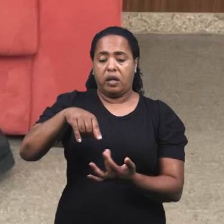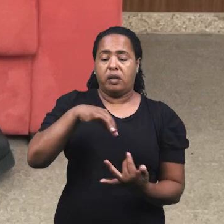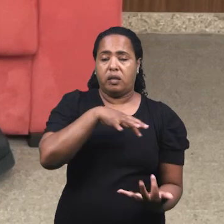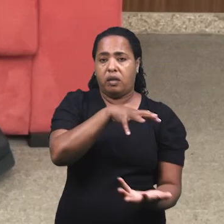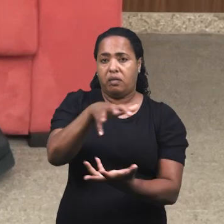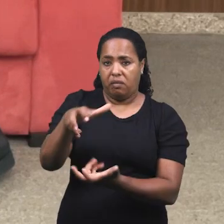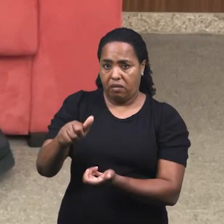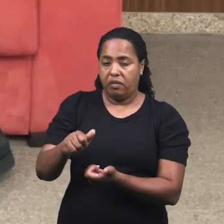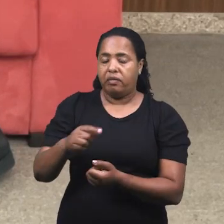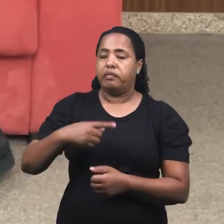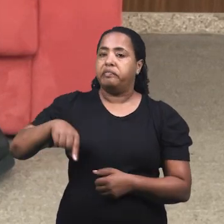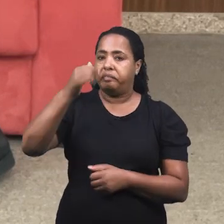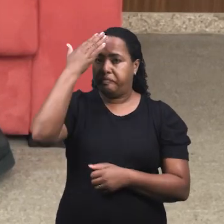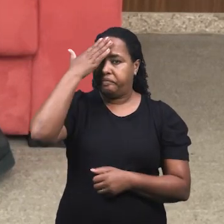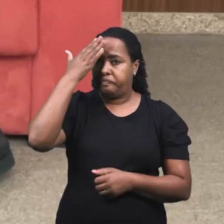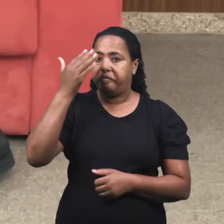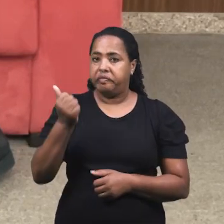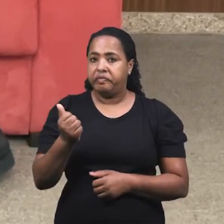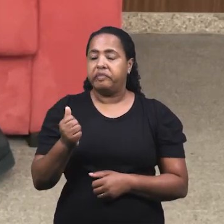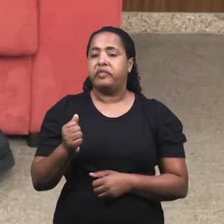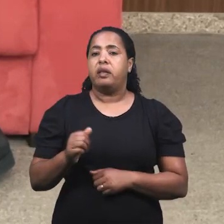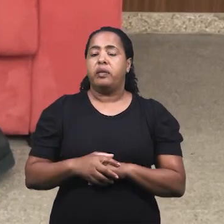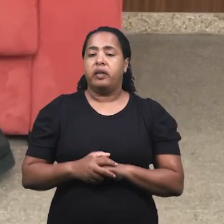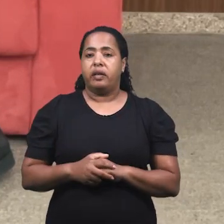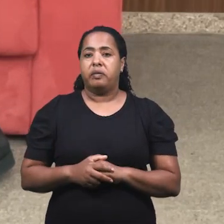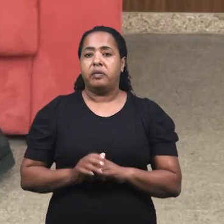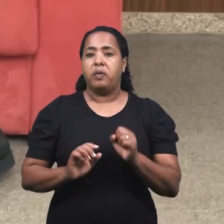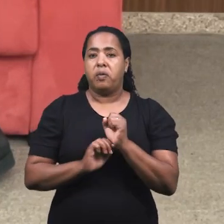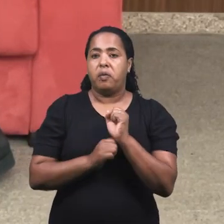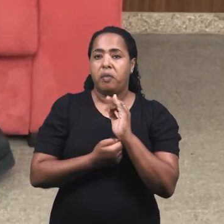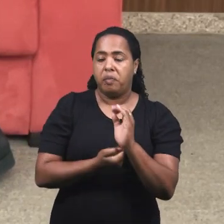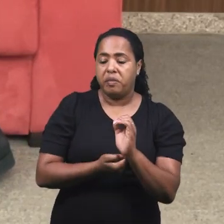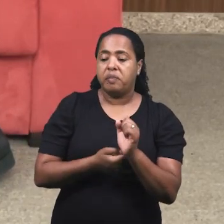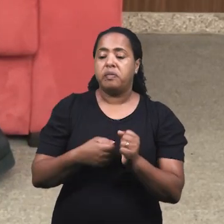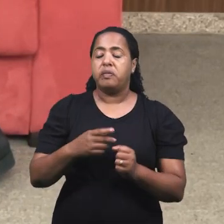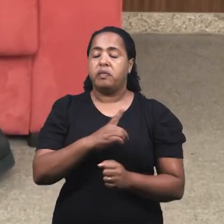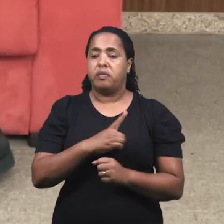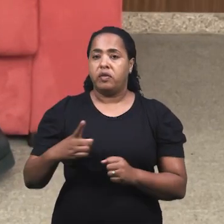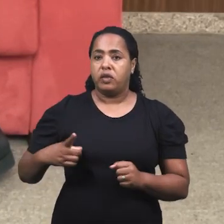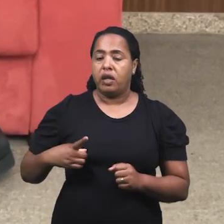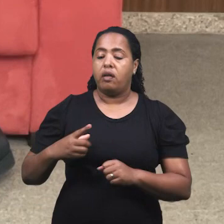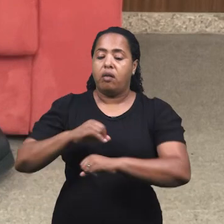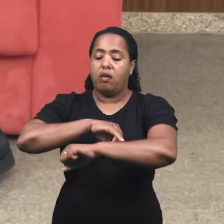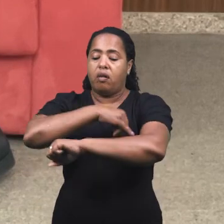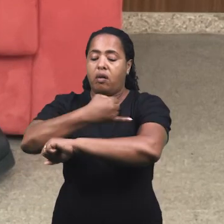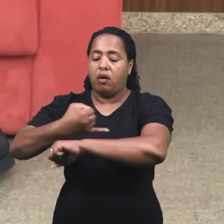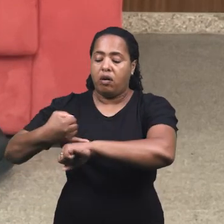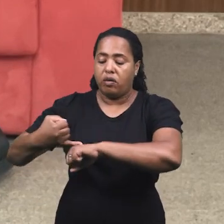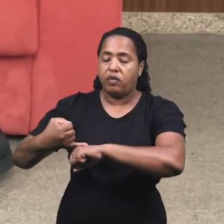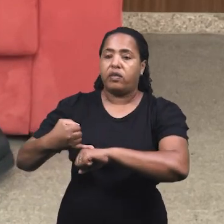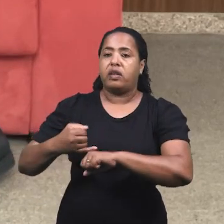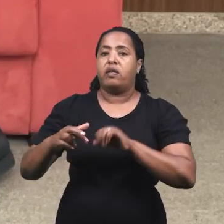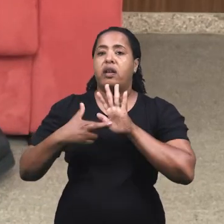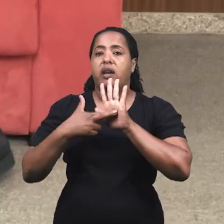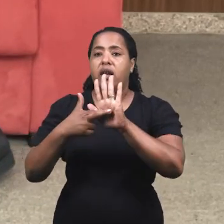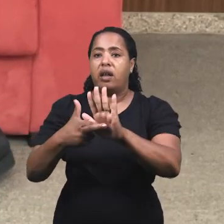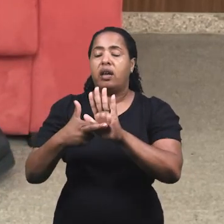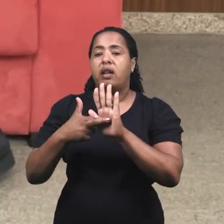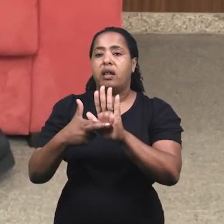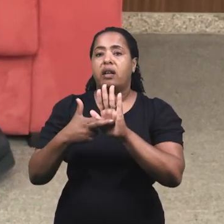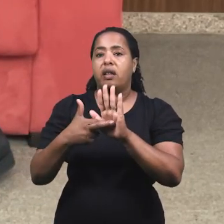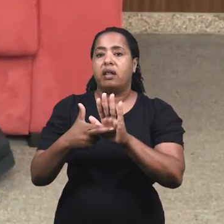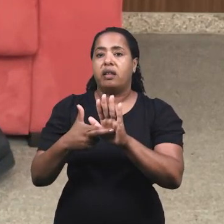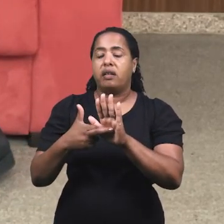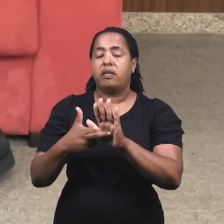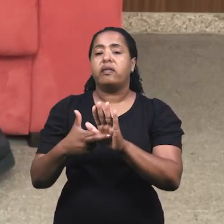Deus que nos sustenta no deserto? Nós sabemos também que aqui um dos mistérios que o irmão